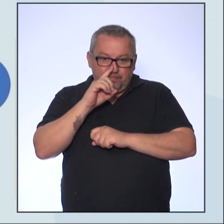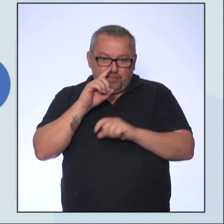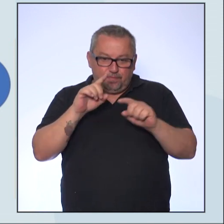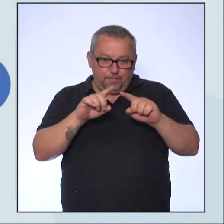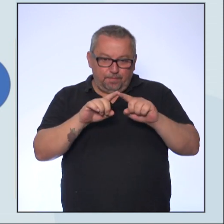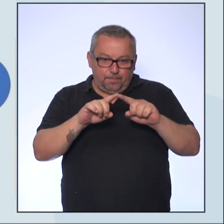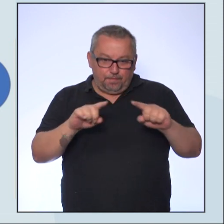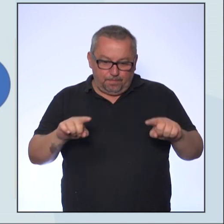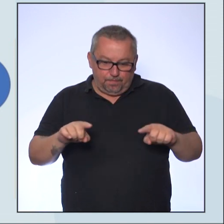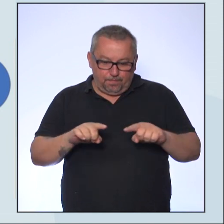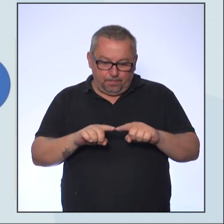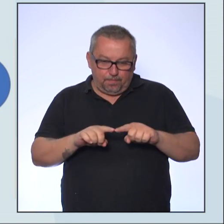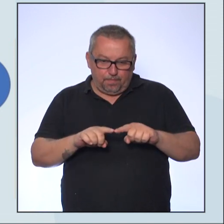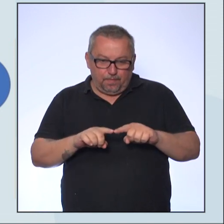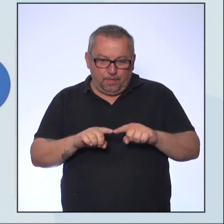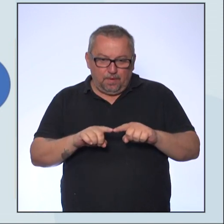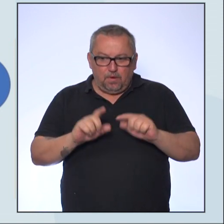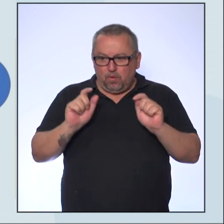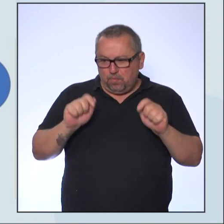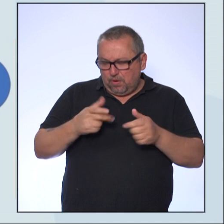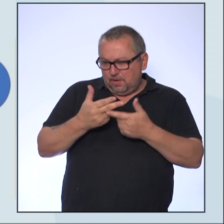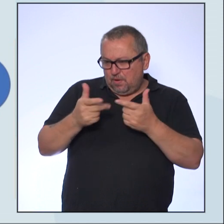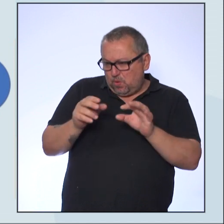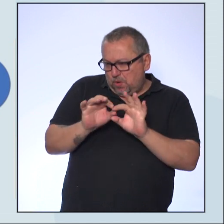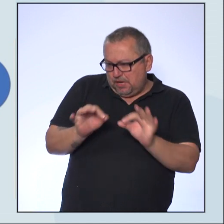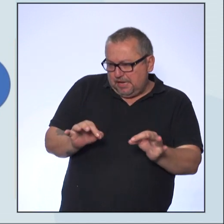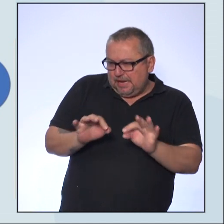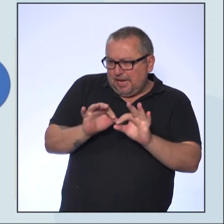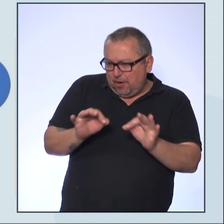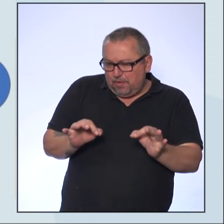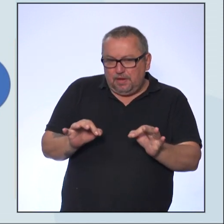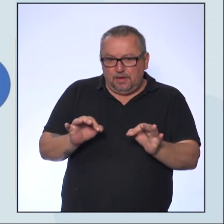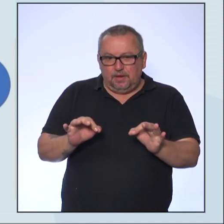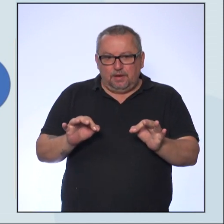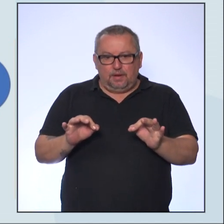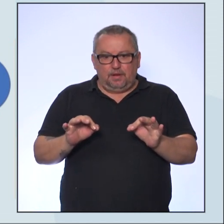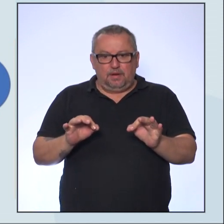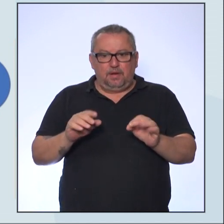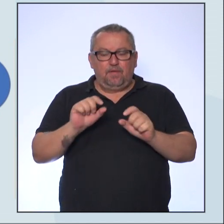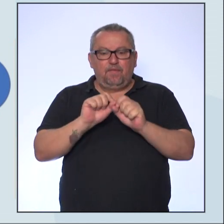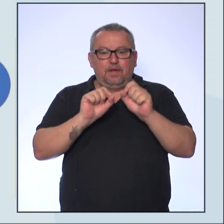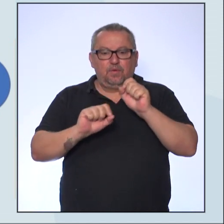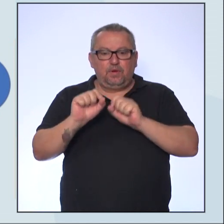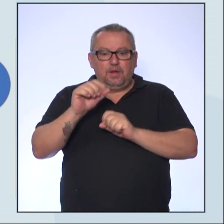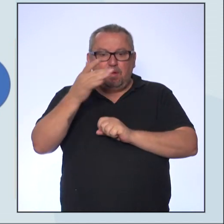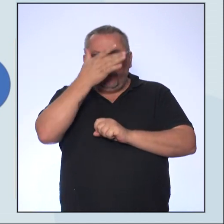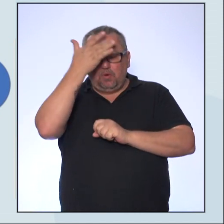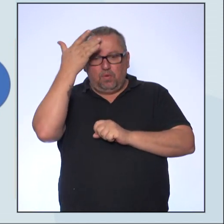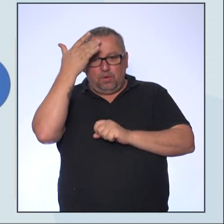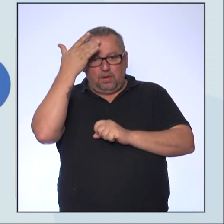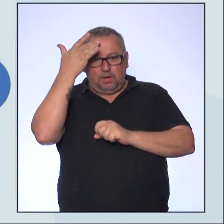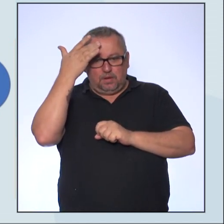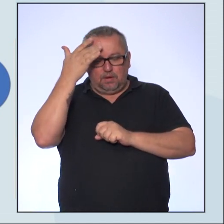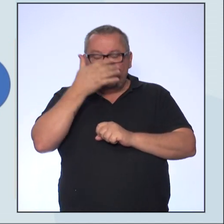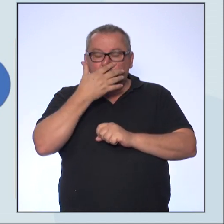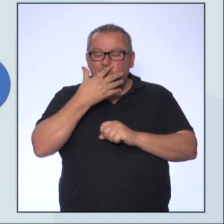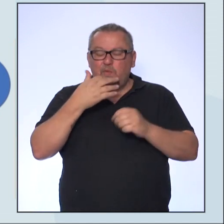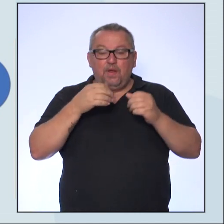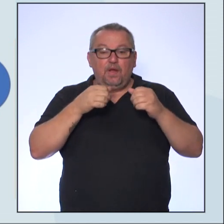mais simples, uma doença não complicada, que é onde está para baixo ali. Feito isso, o que a pessoa precisa? Quarentena